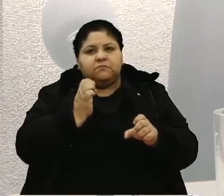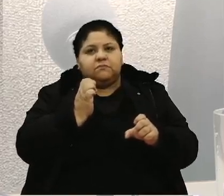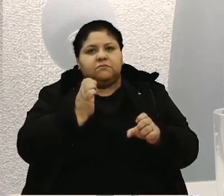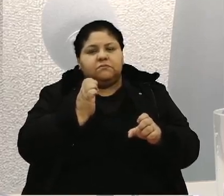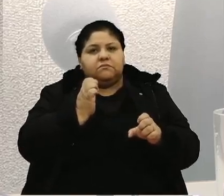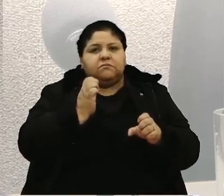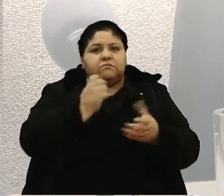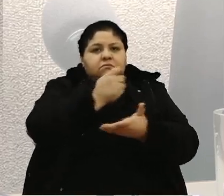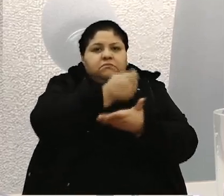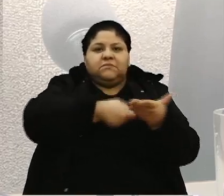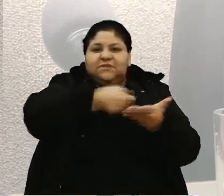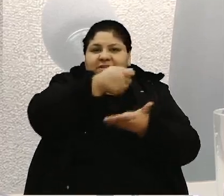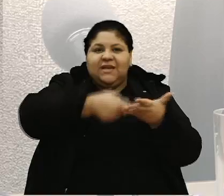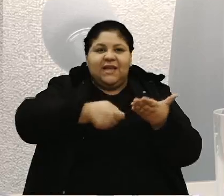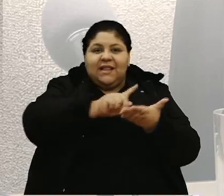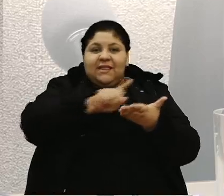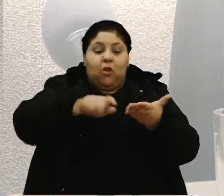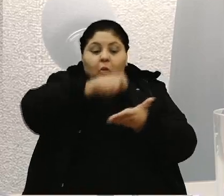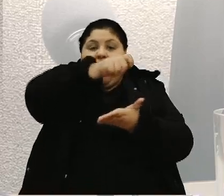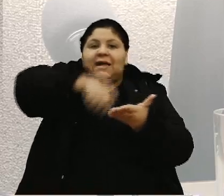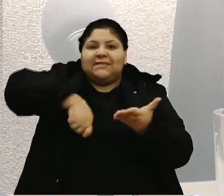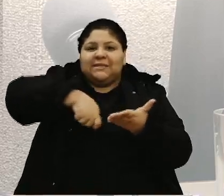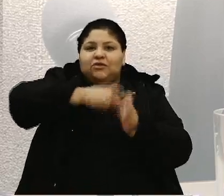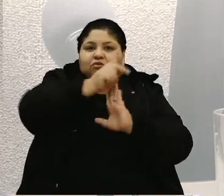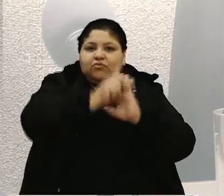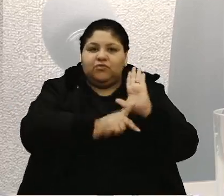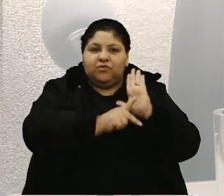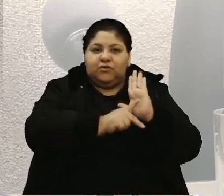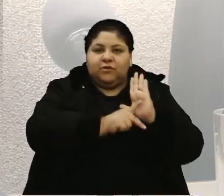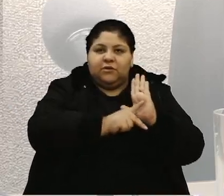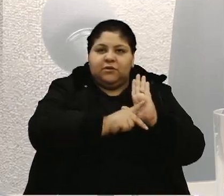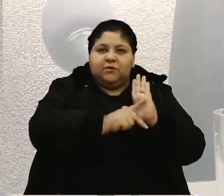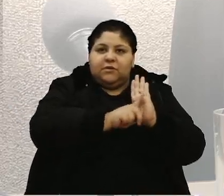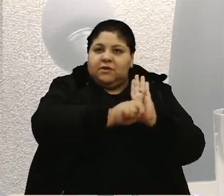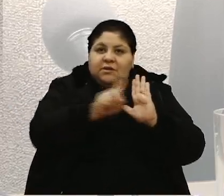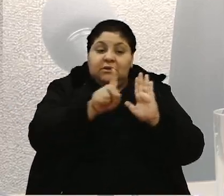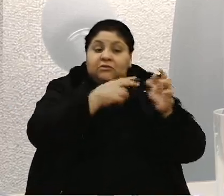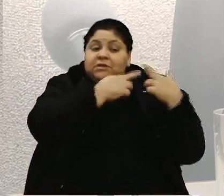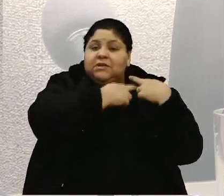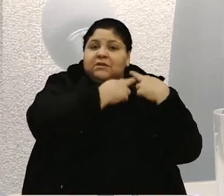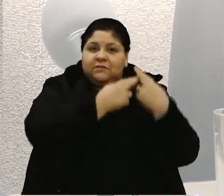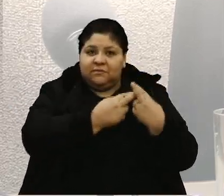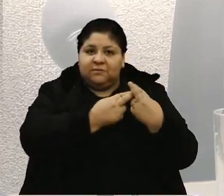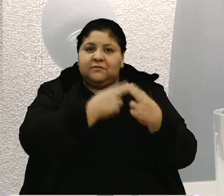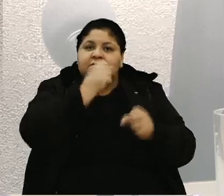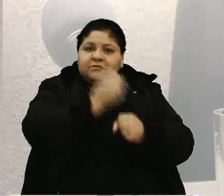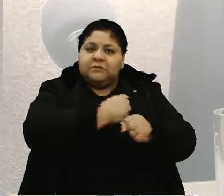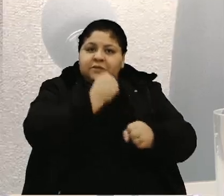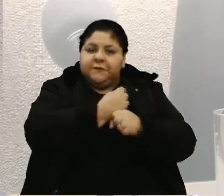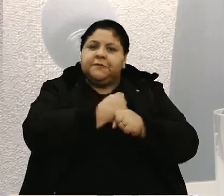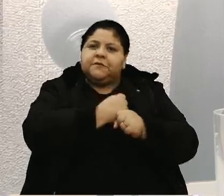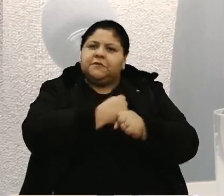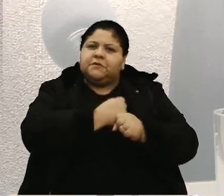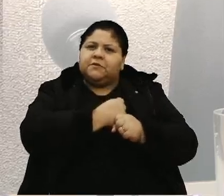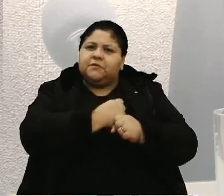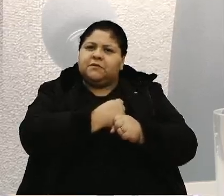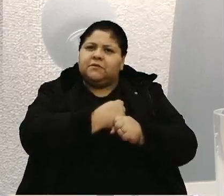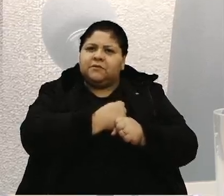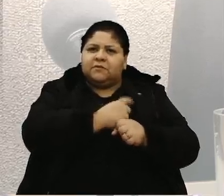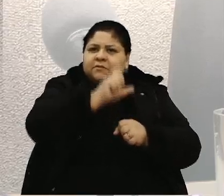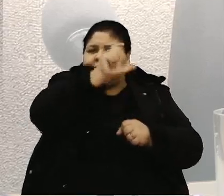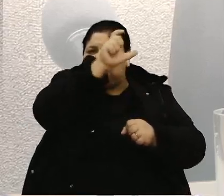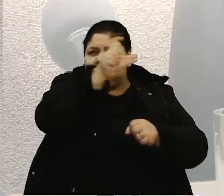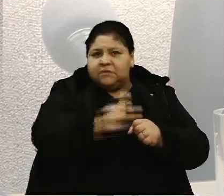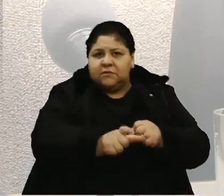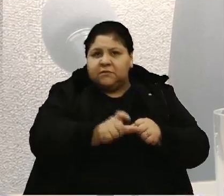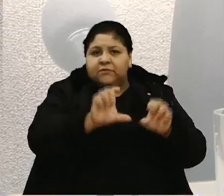concursados, eles não assinam esses projetos, não se responsabilizam por essas obras feitas por pessoas